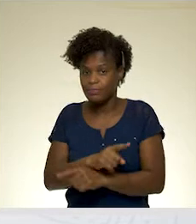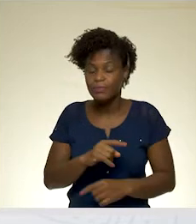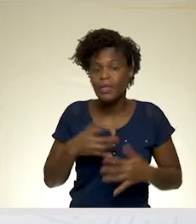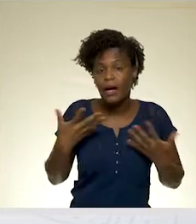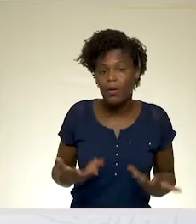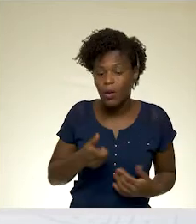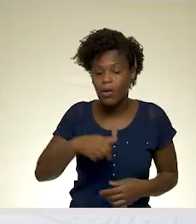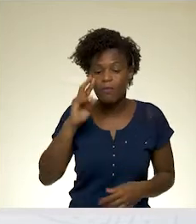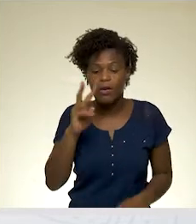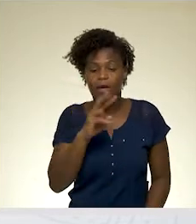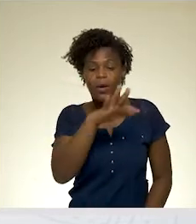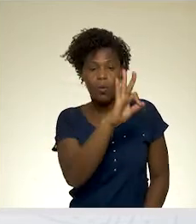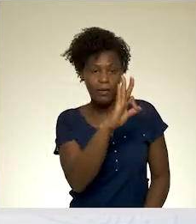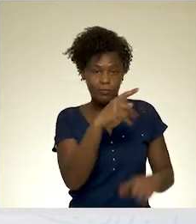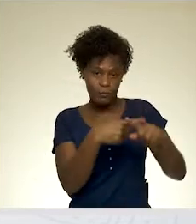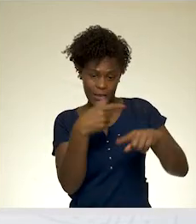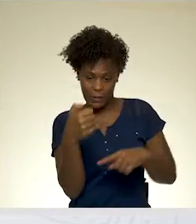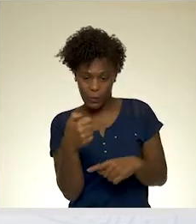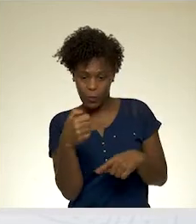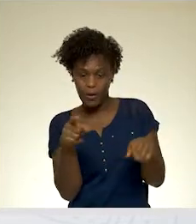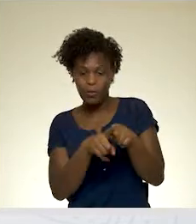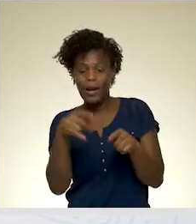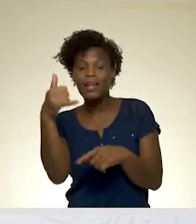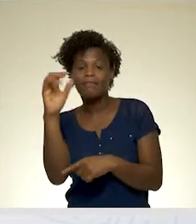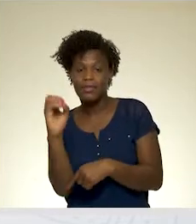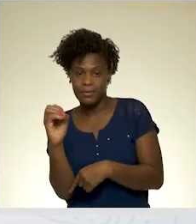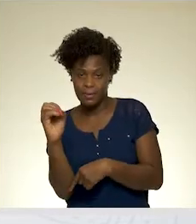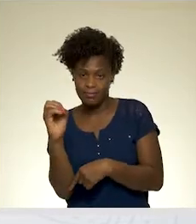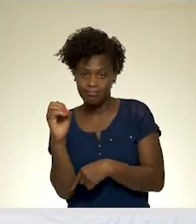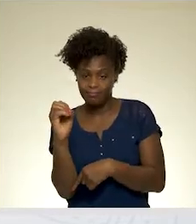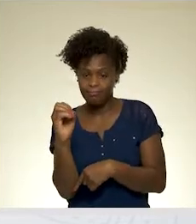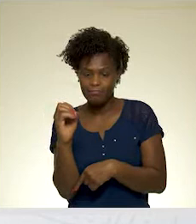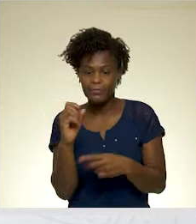Ora, 4 vezes 5 é igual a 20.